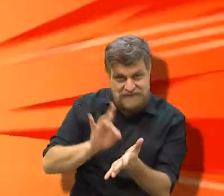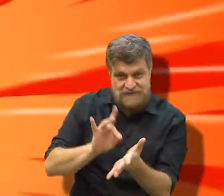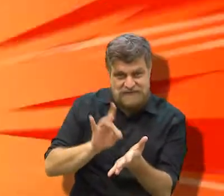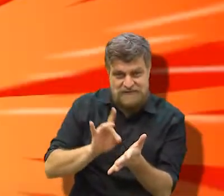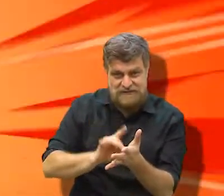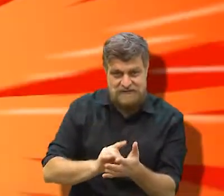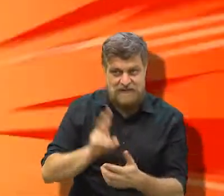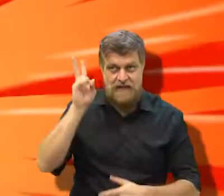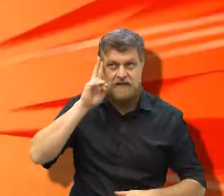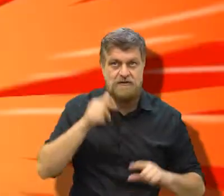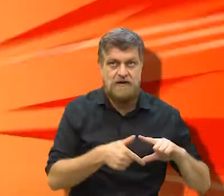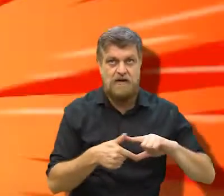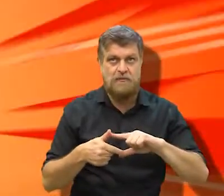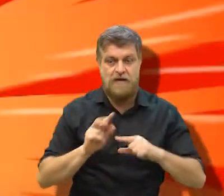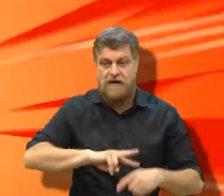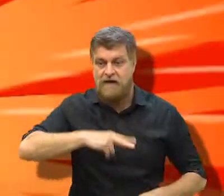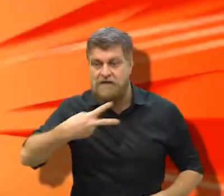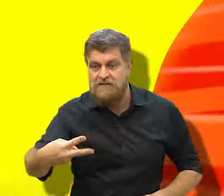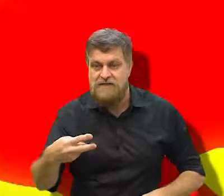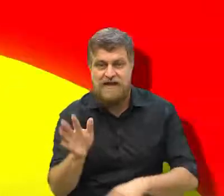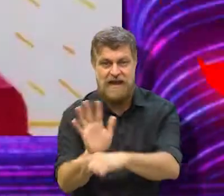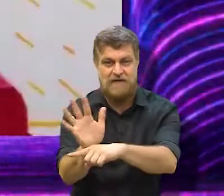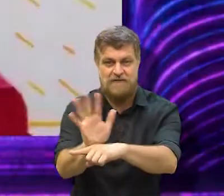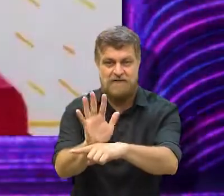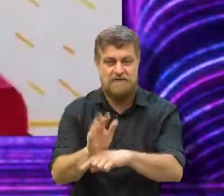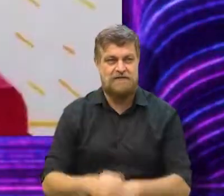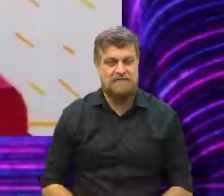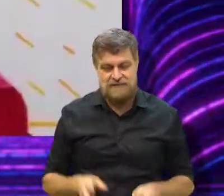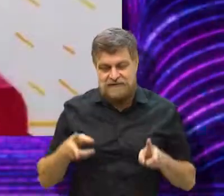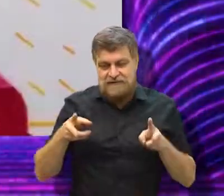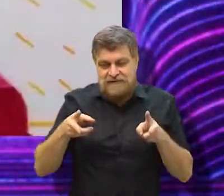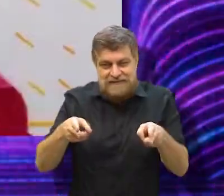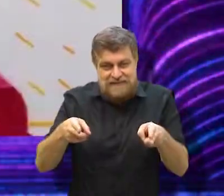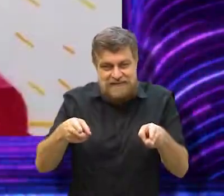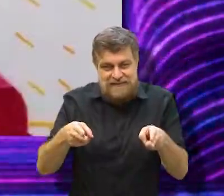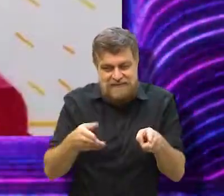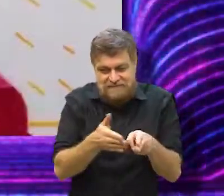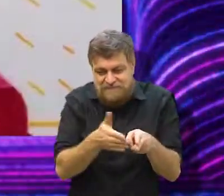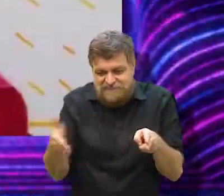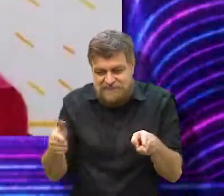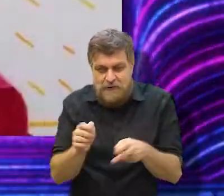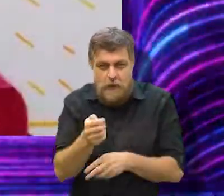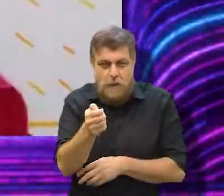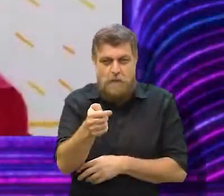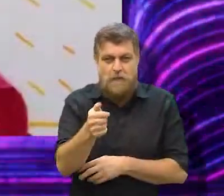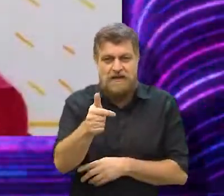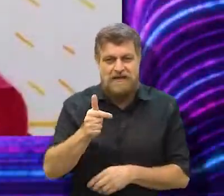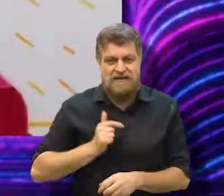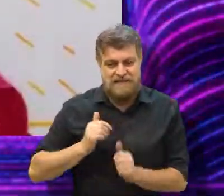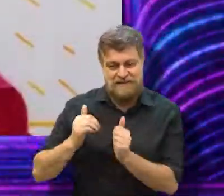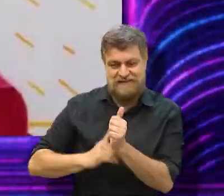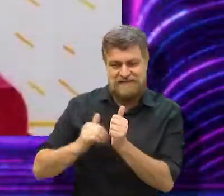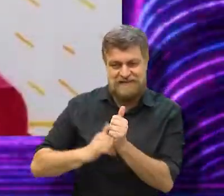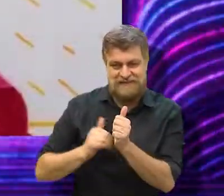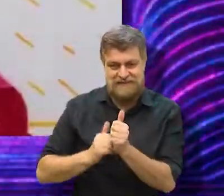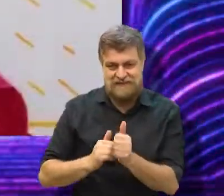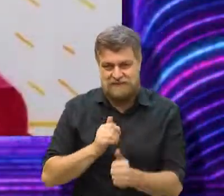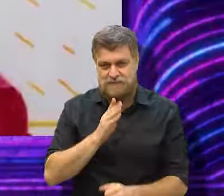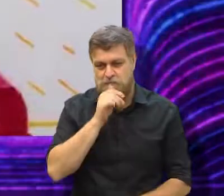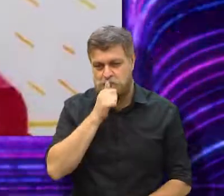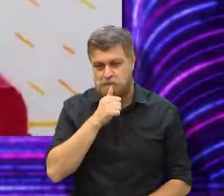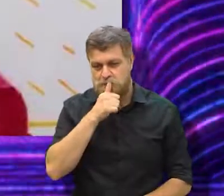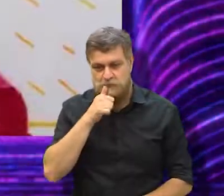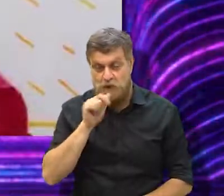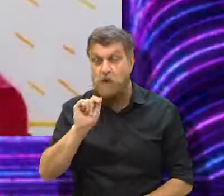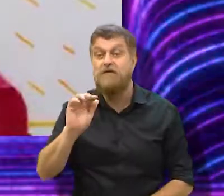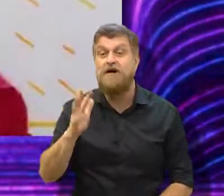Seria o máximo. Mas ficou muito legal, o teaser só deu uma pitadinha ali, sem dar muito spoiler, deu só